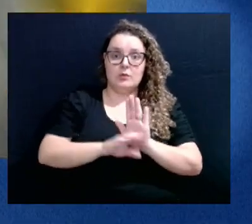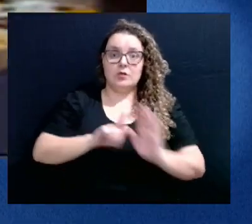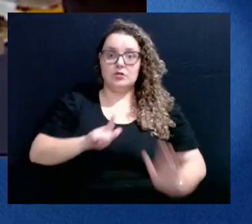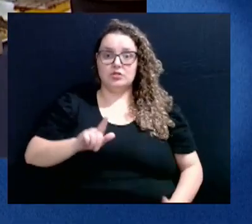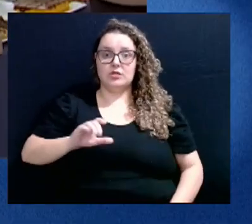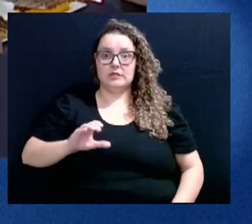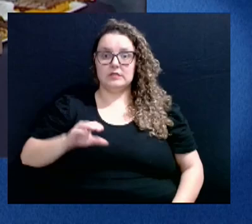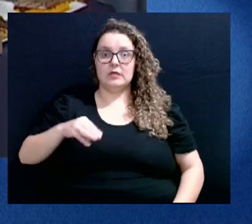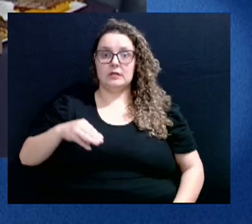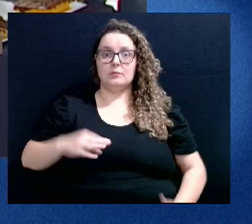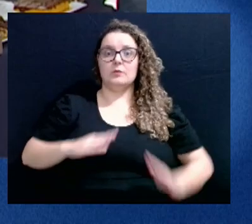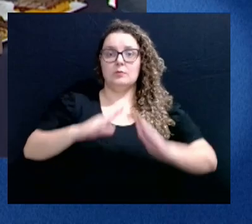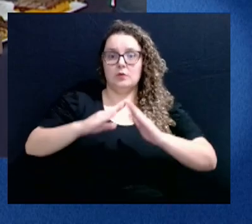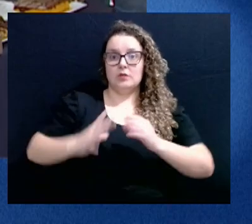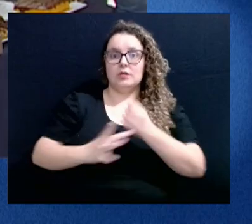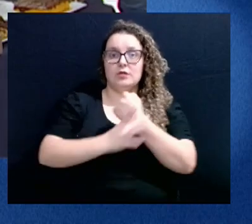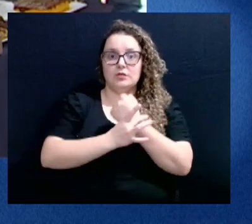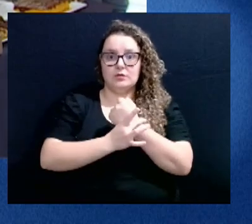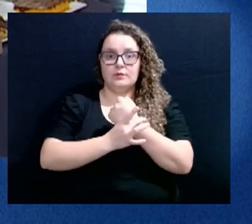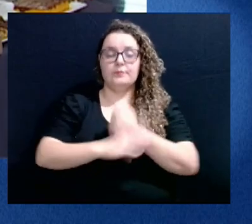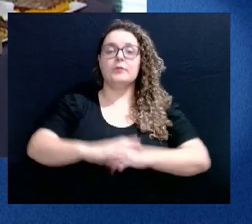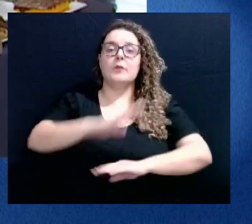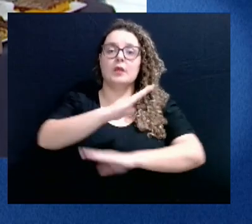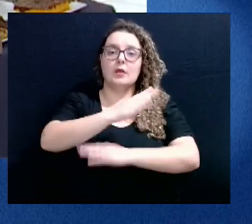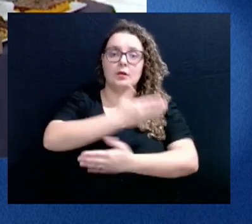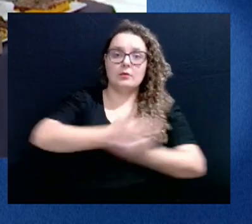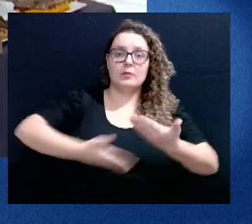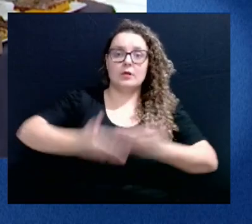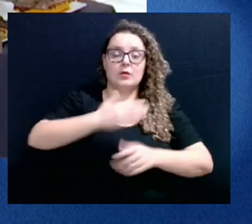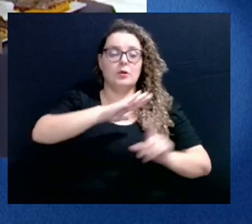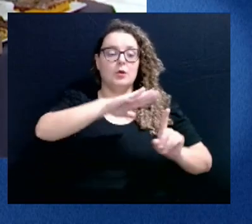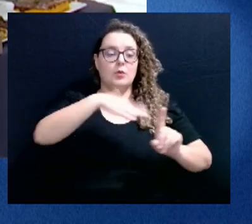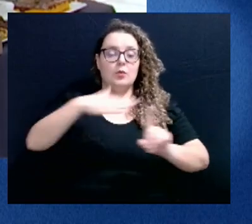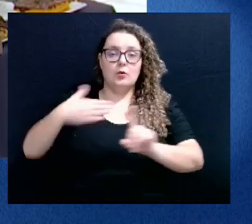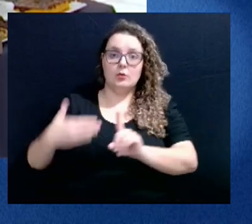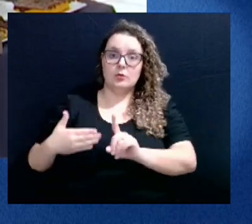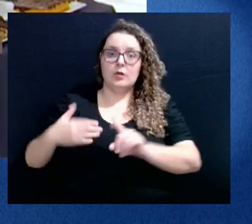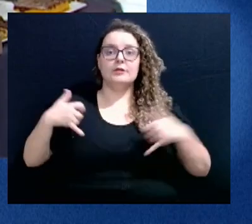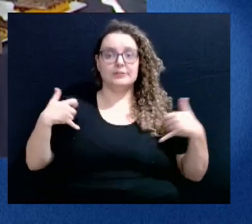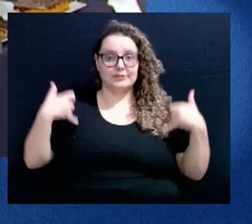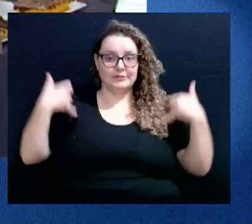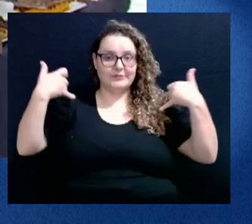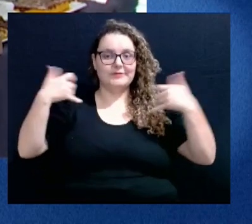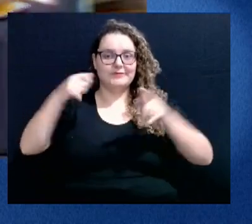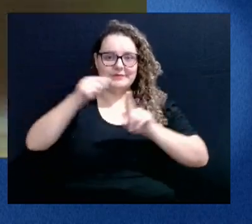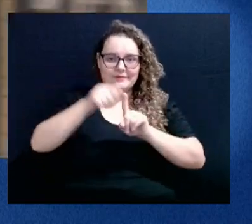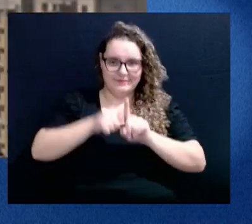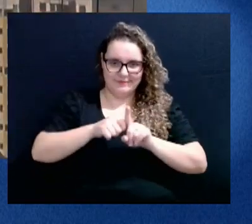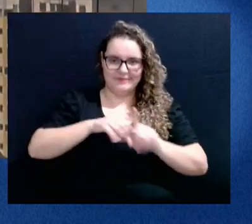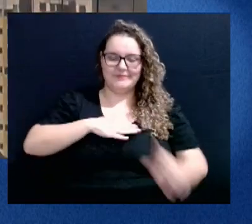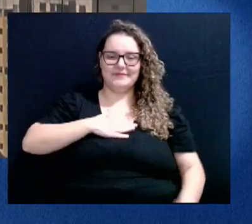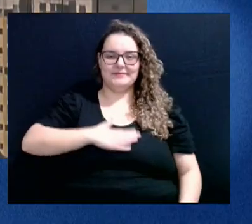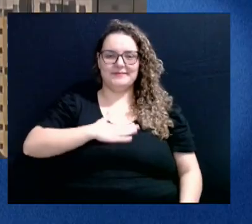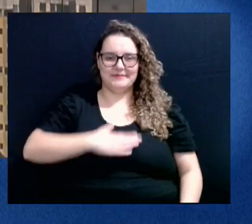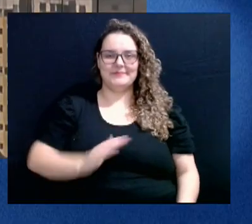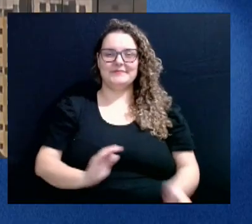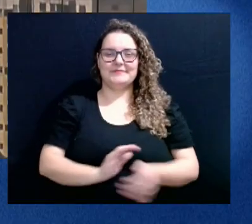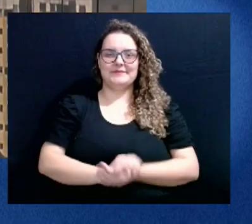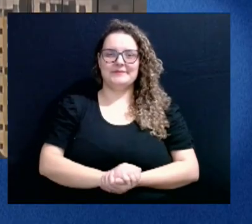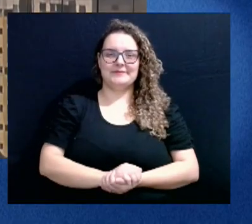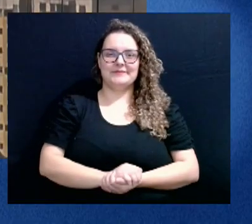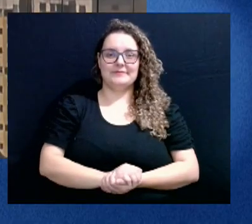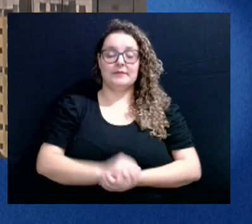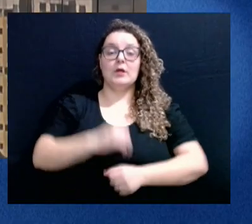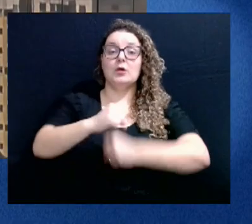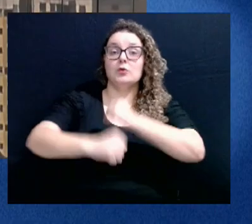Segura. Câmara Integrada homenageia os aniversariantes do mês de agosto. No Giro Ambiental